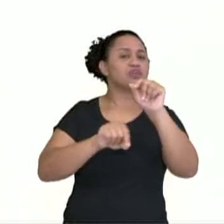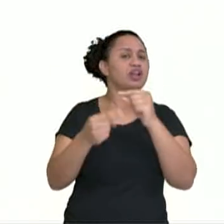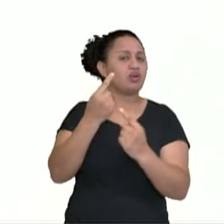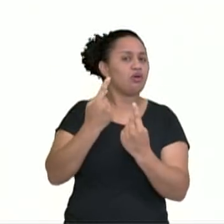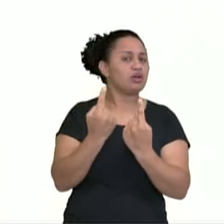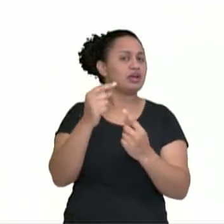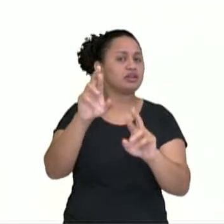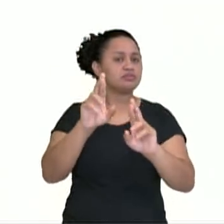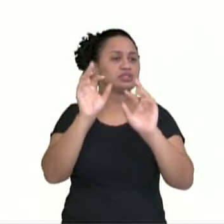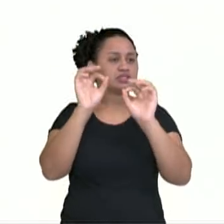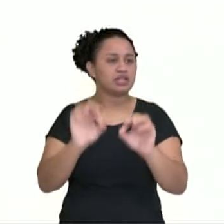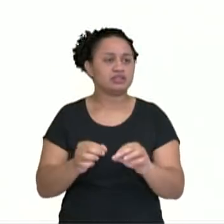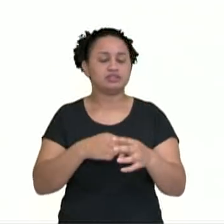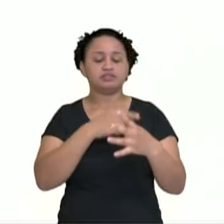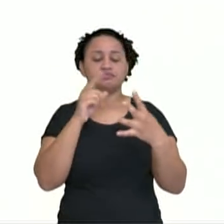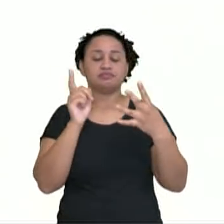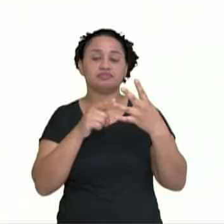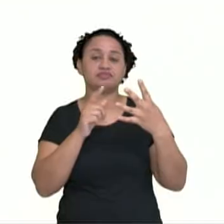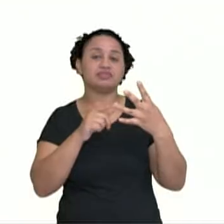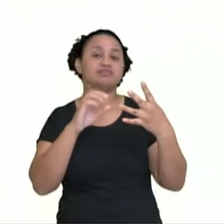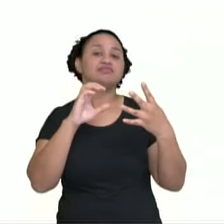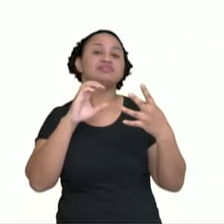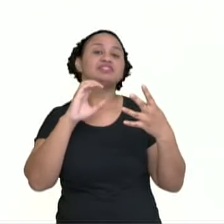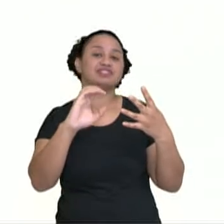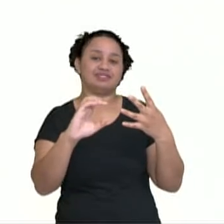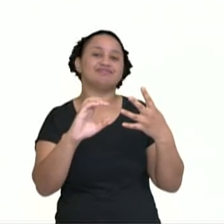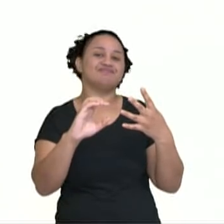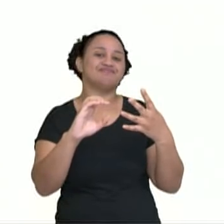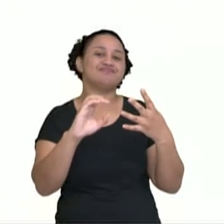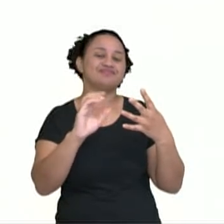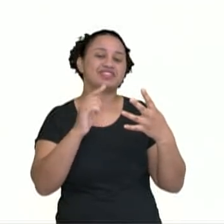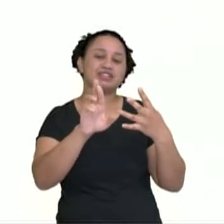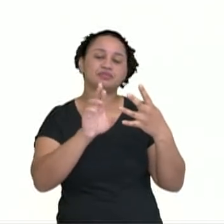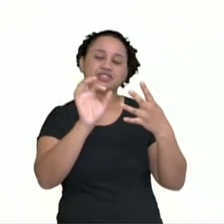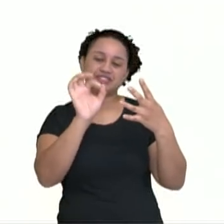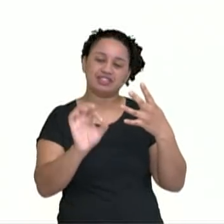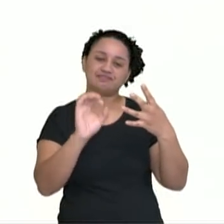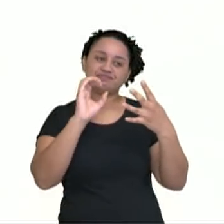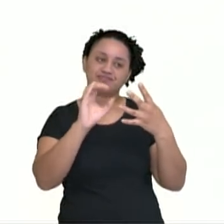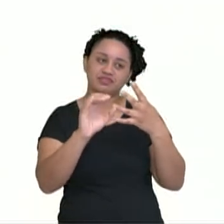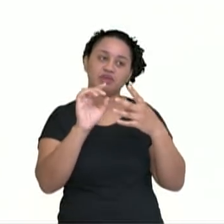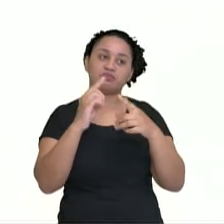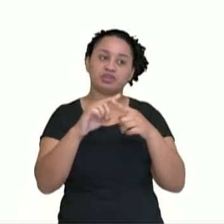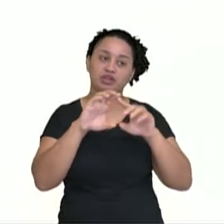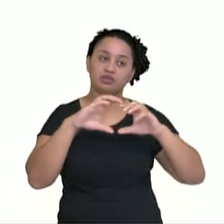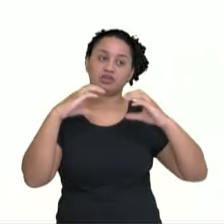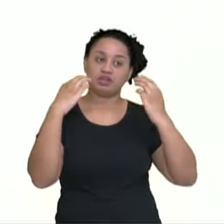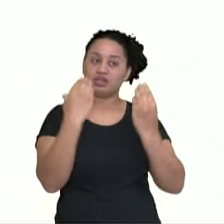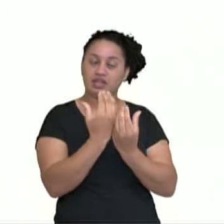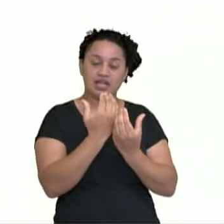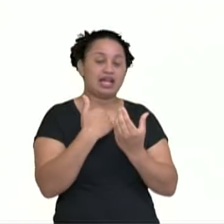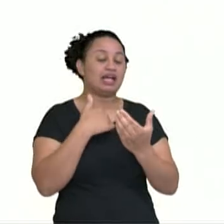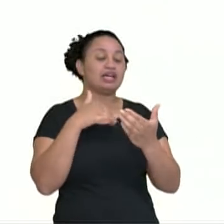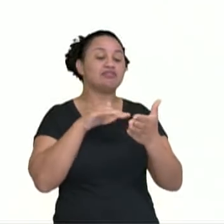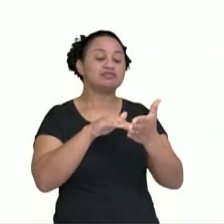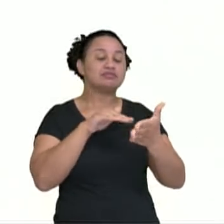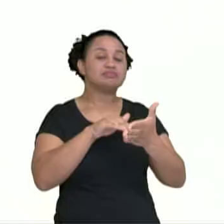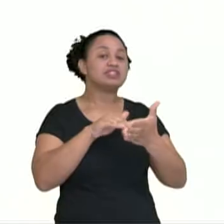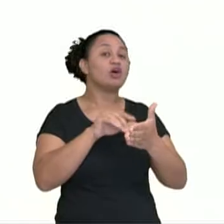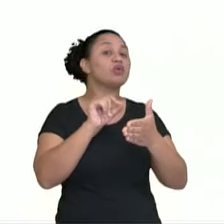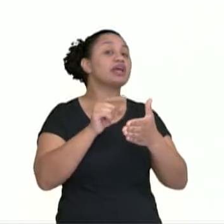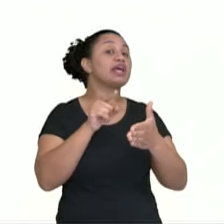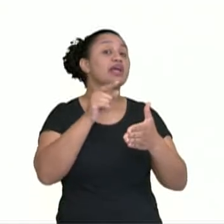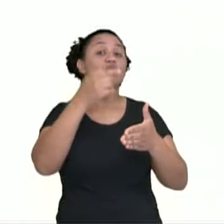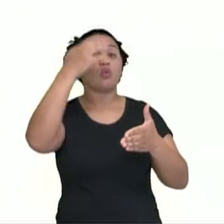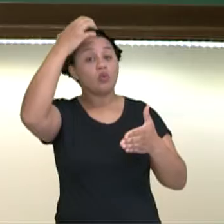qual é a resposta correta? Bom, a resposta correta é a letra C. O parlamento limitaria